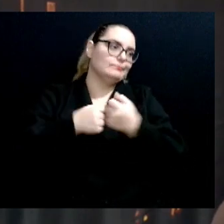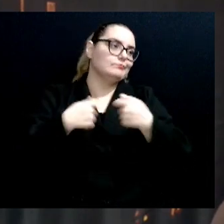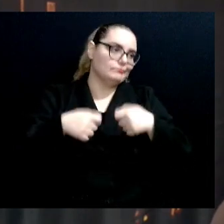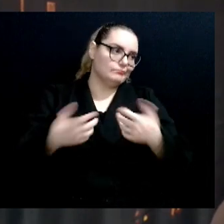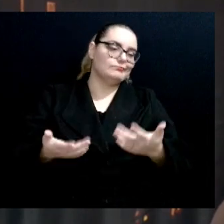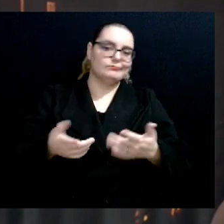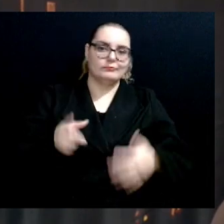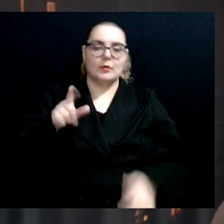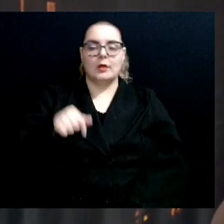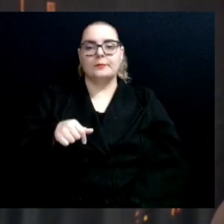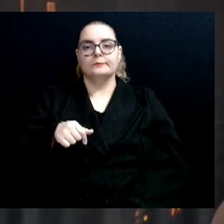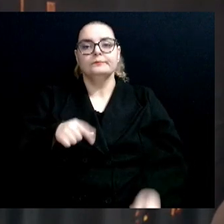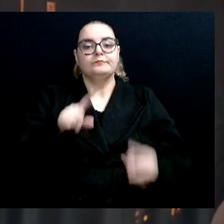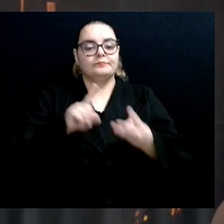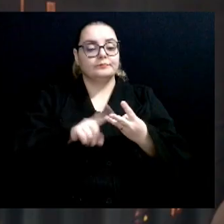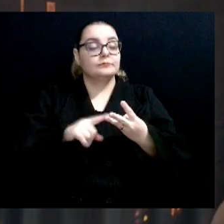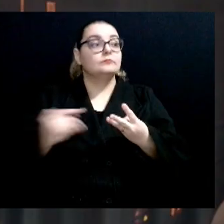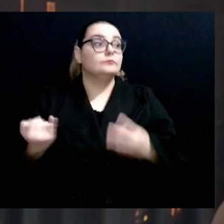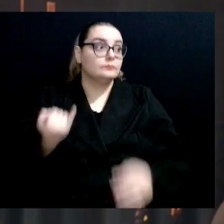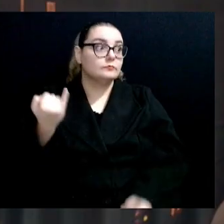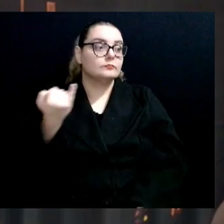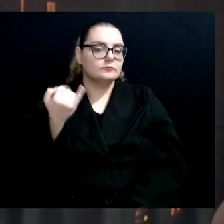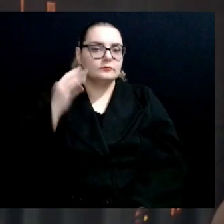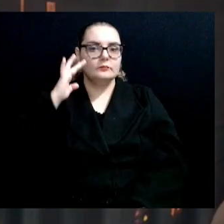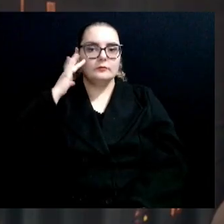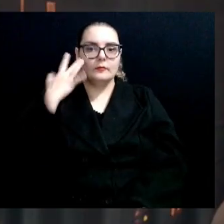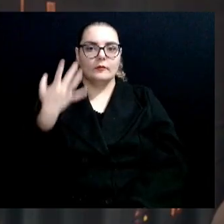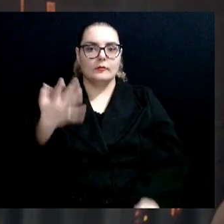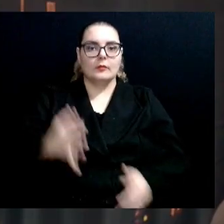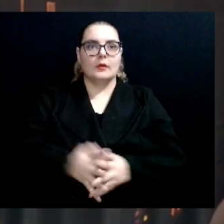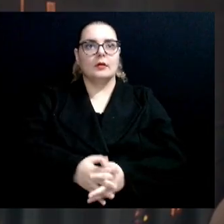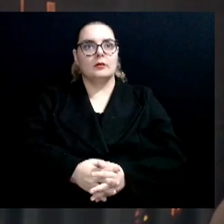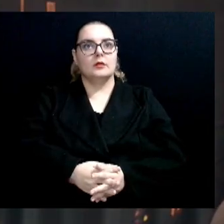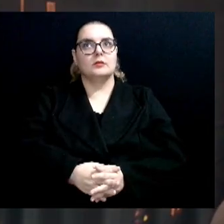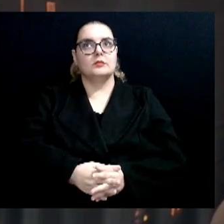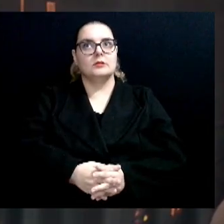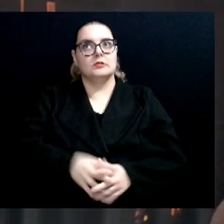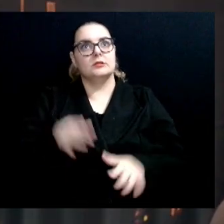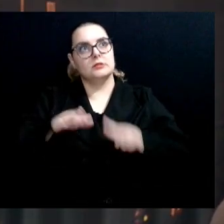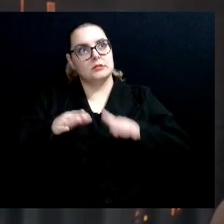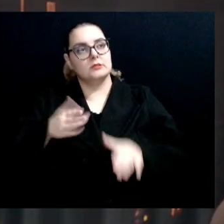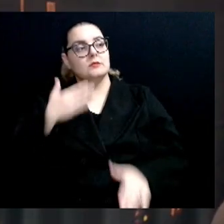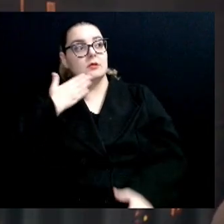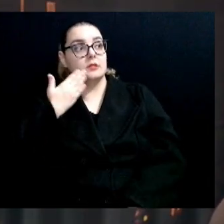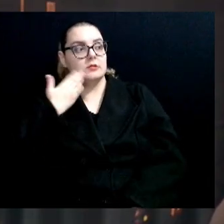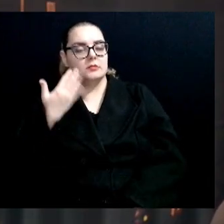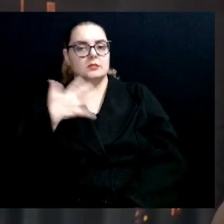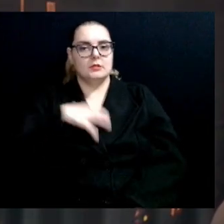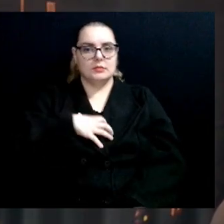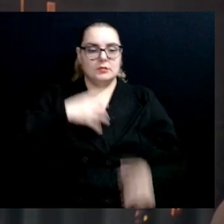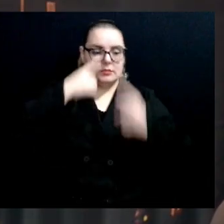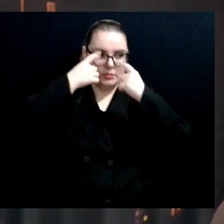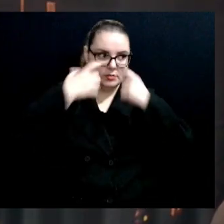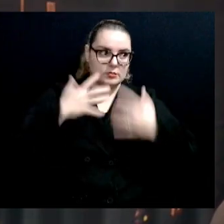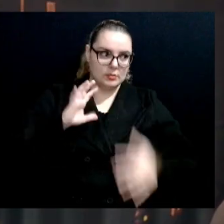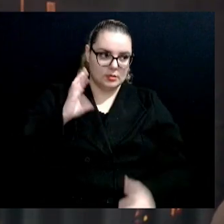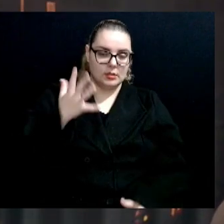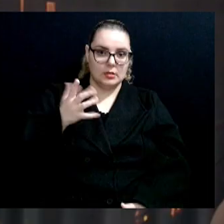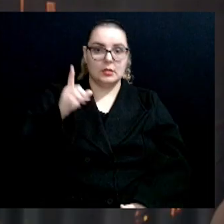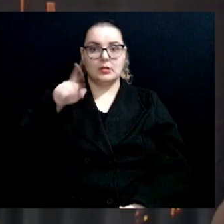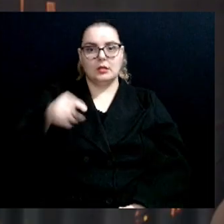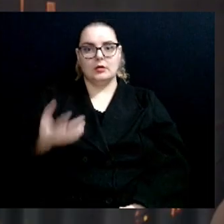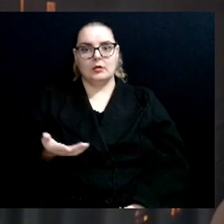elemento importante, que acho que talvez facilite para essas condições de violência, que é o